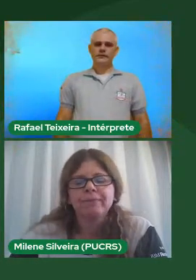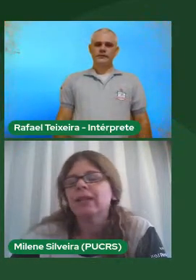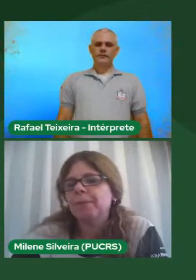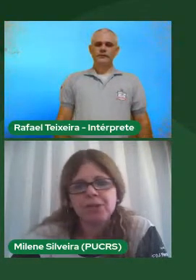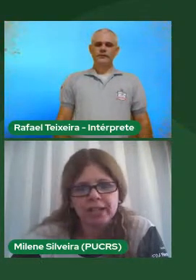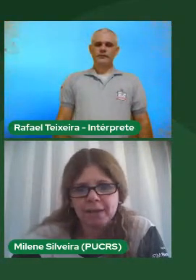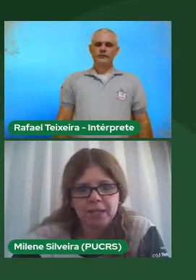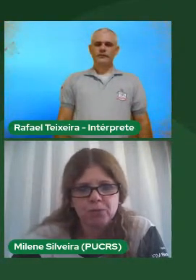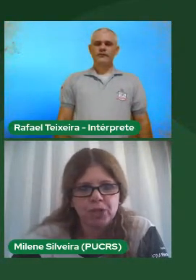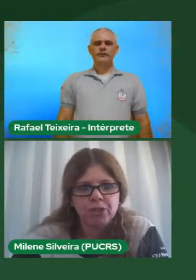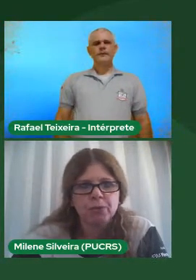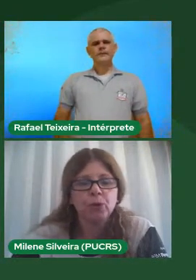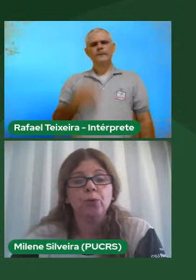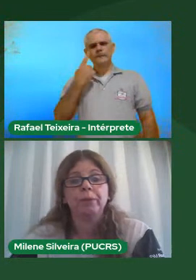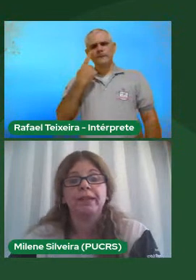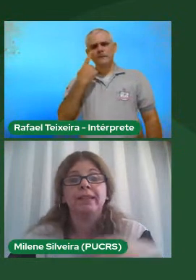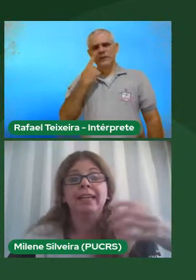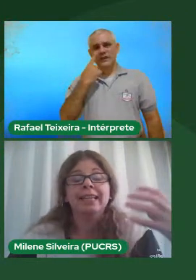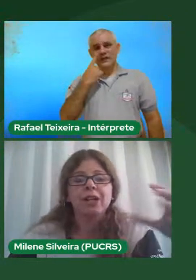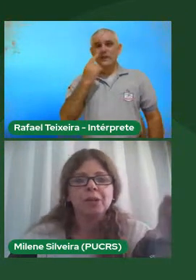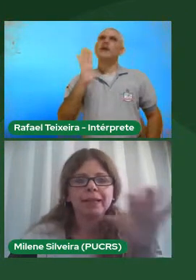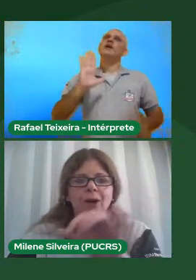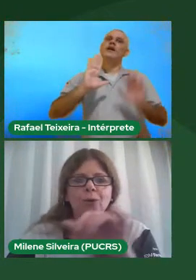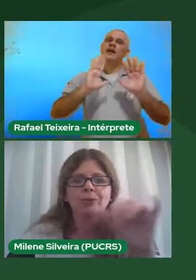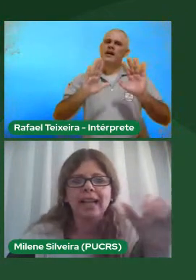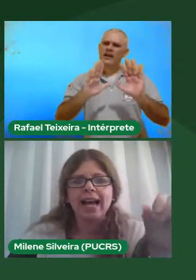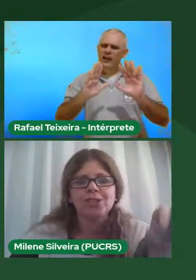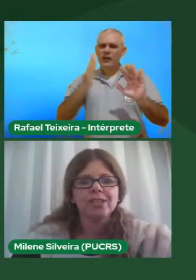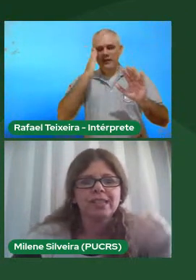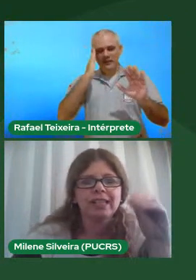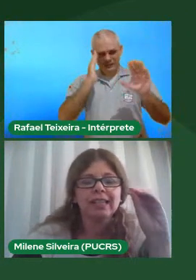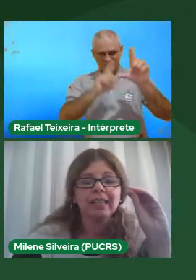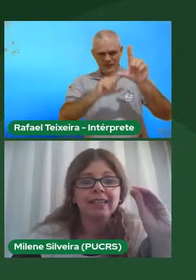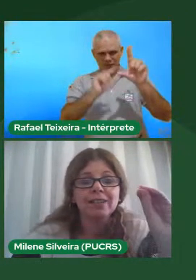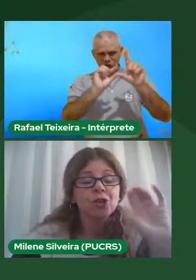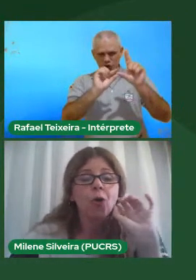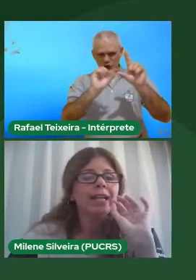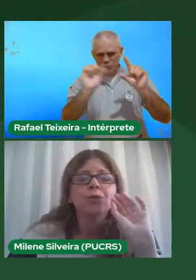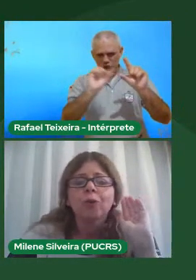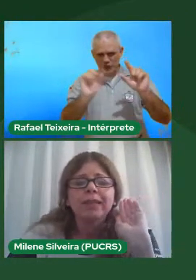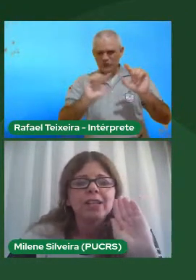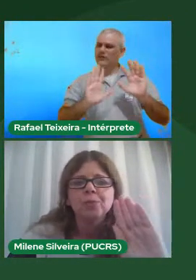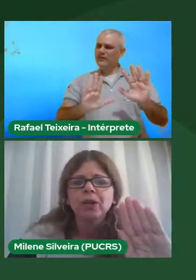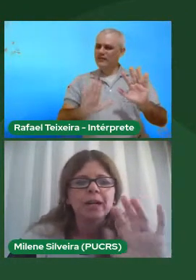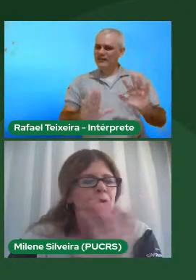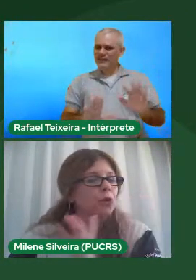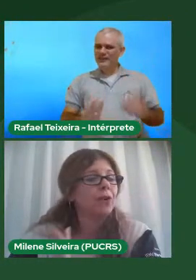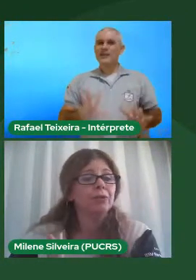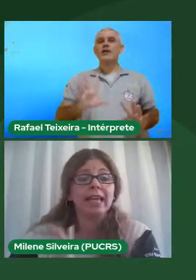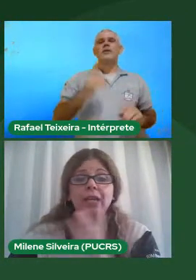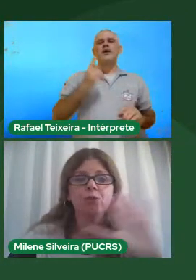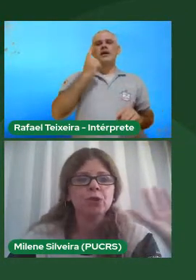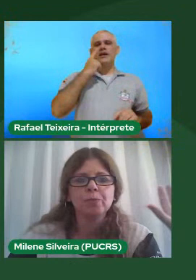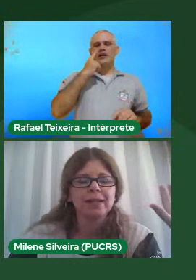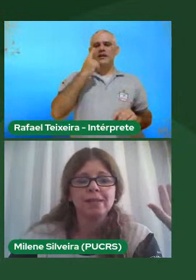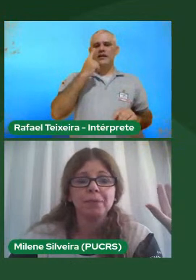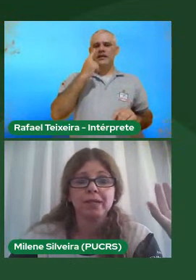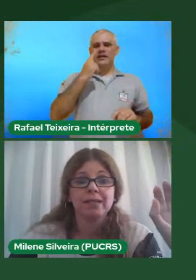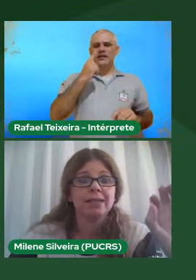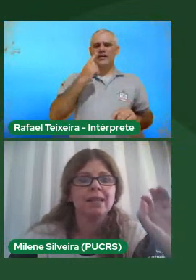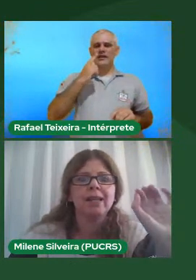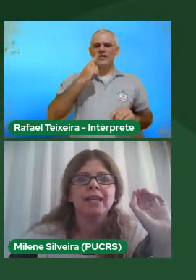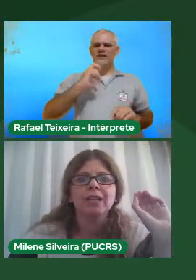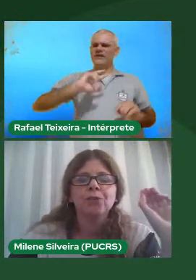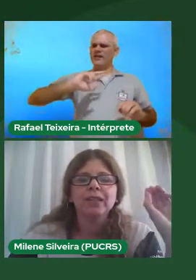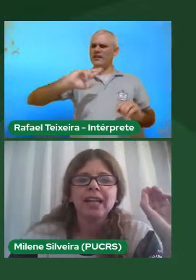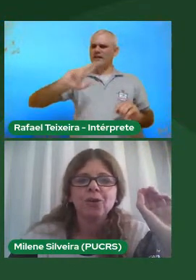Aqui, não é para enxergar mesmo, gente, não se preocupe. Então, é só para dar um contraste, assim, só olhando o comitê de programa, não estou falando nem em número de